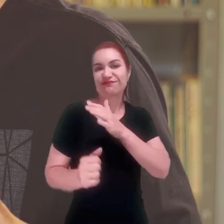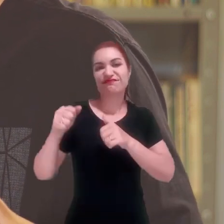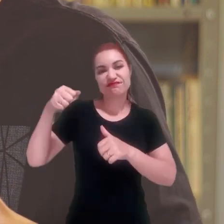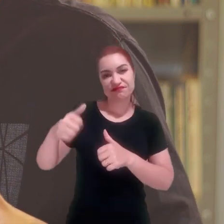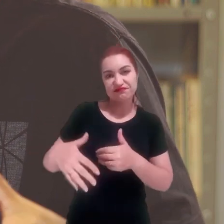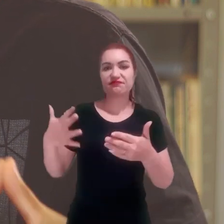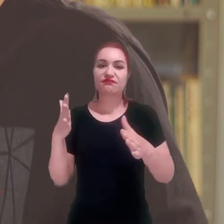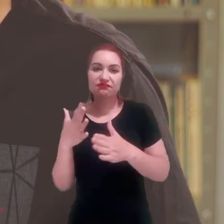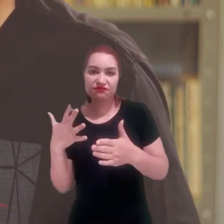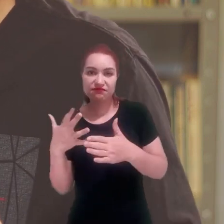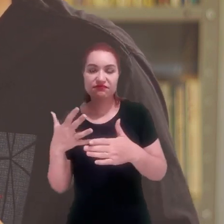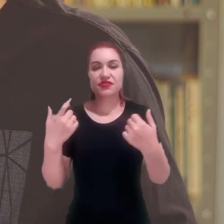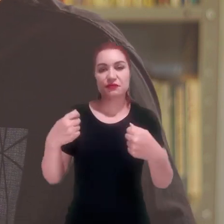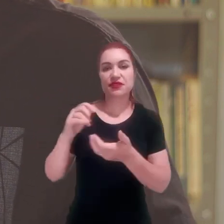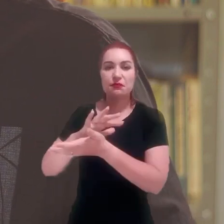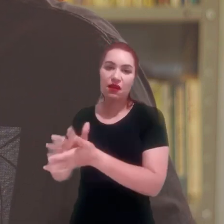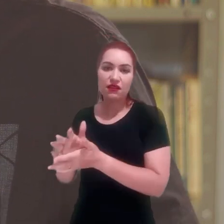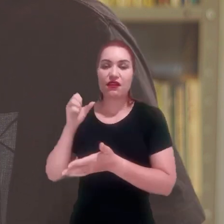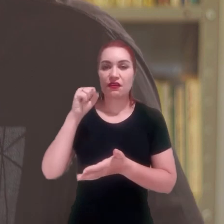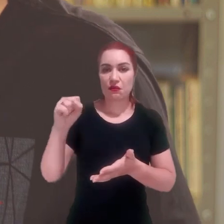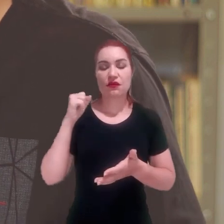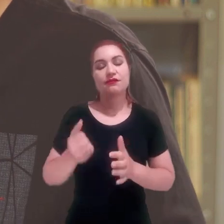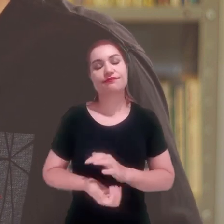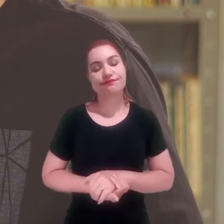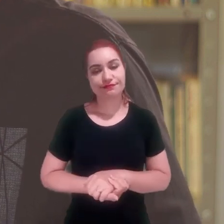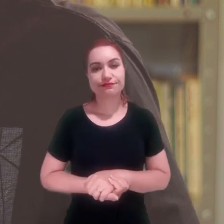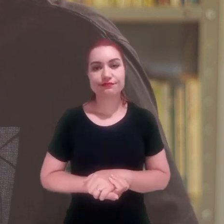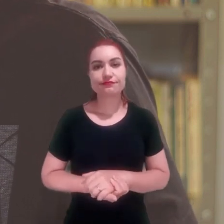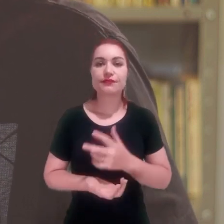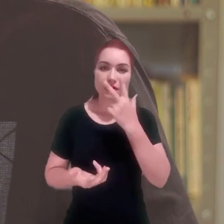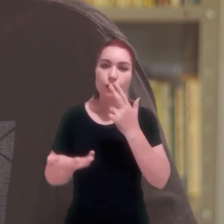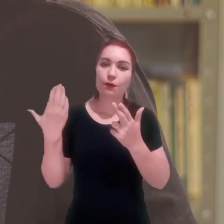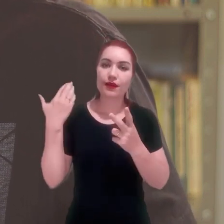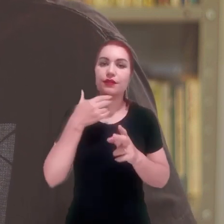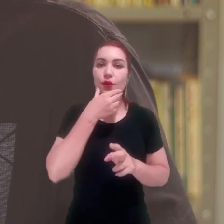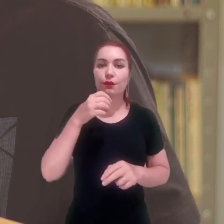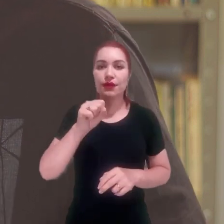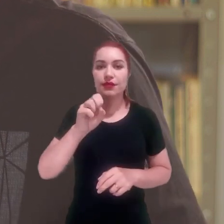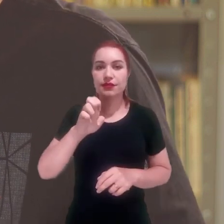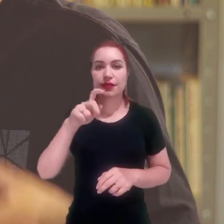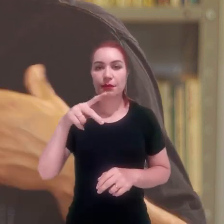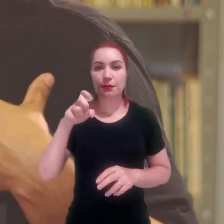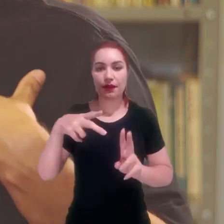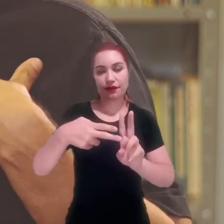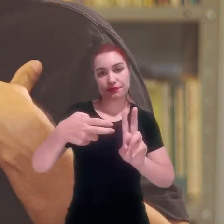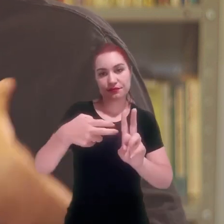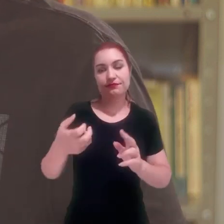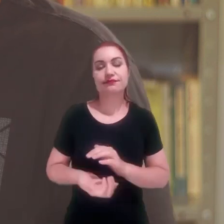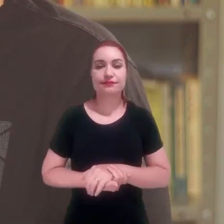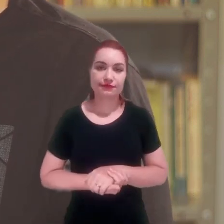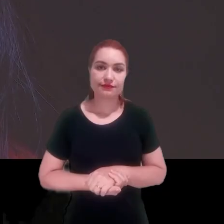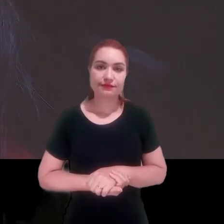classe, como alguém que merece ser morto, como alguém que merece ser executado, como Sepete Araju, como alguém menos importante a qual eu não tenho